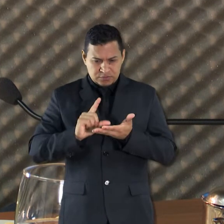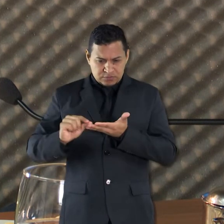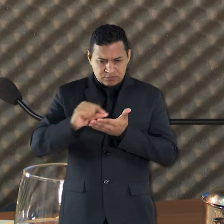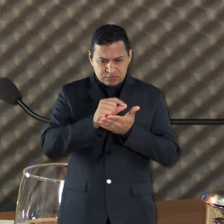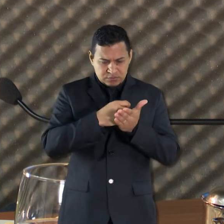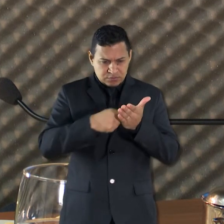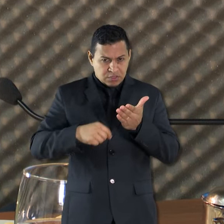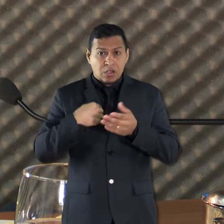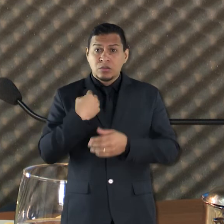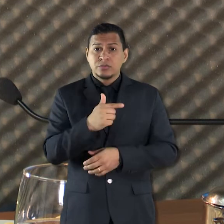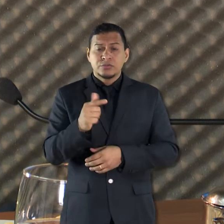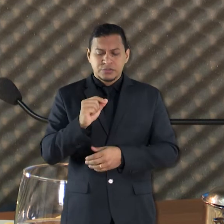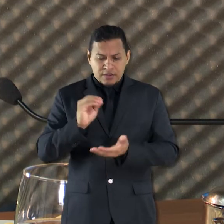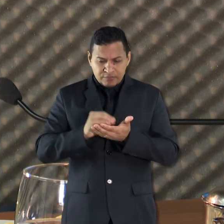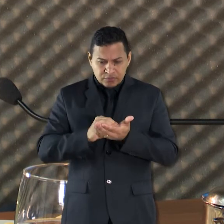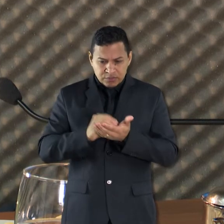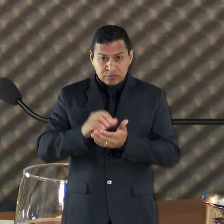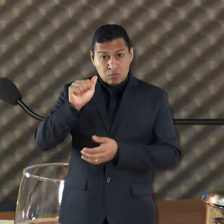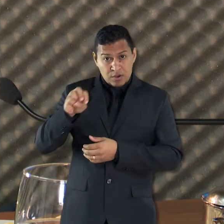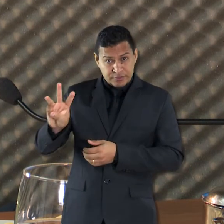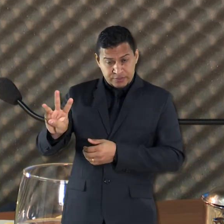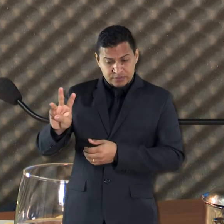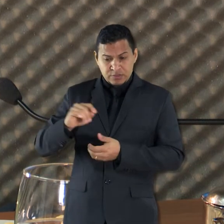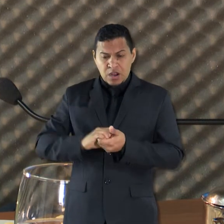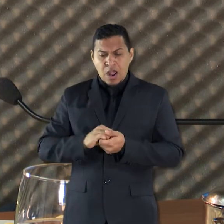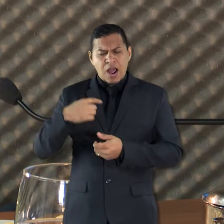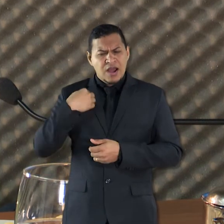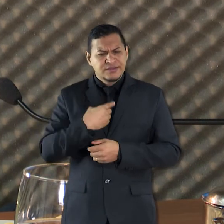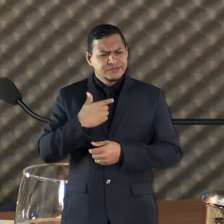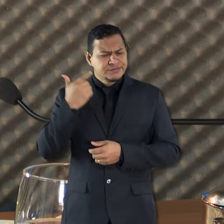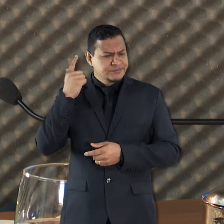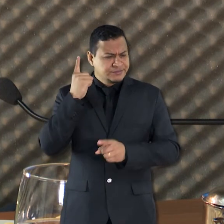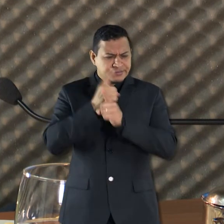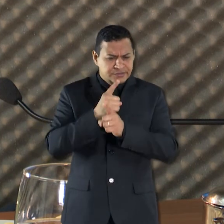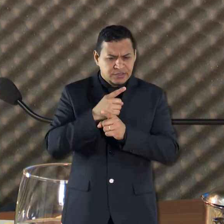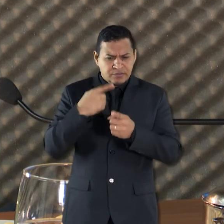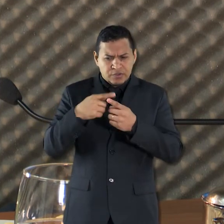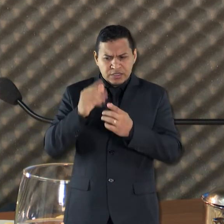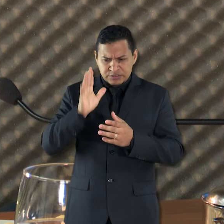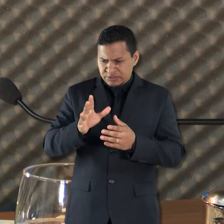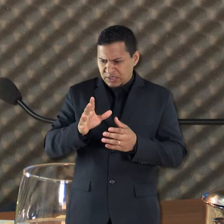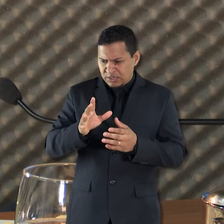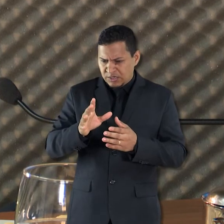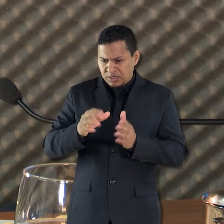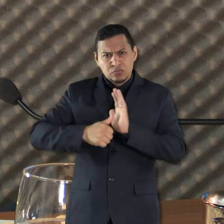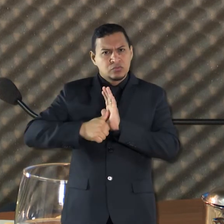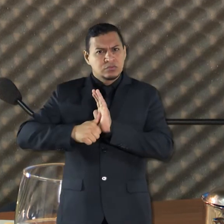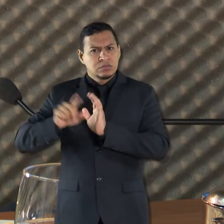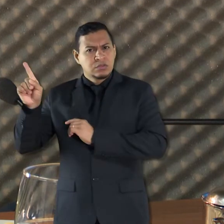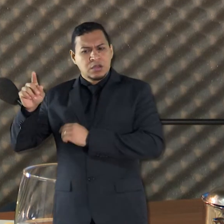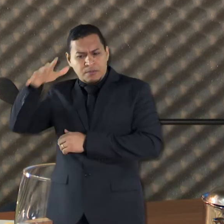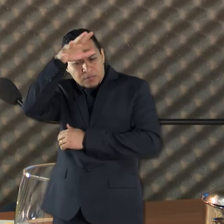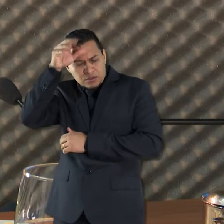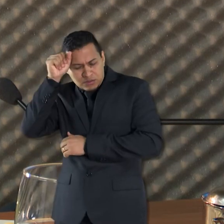artigo sobre atendimento e notei que nós não tínhamos o Aimiri Troari, então no sul do estado. Aí a gente não tem, ou porque eles já tiraram pelo Amazonas, ou porque não querem